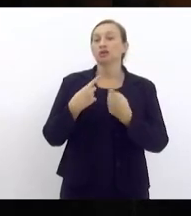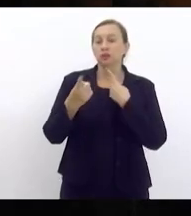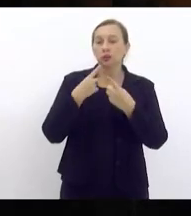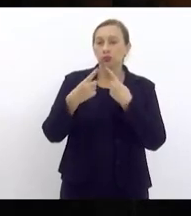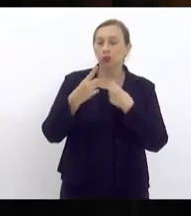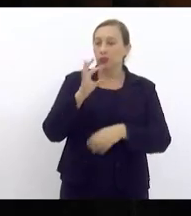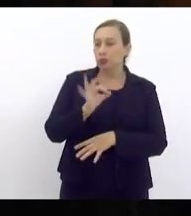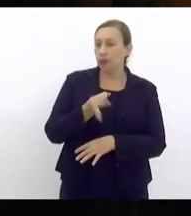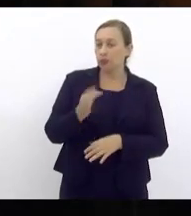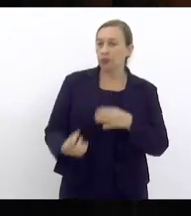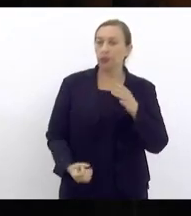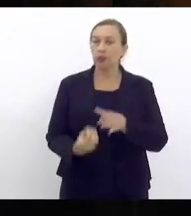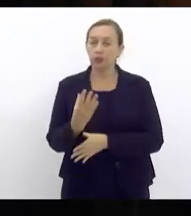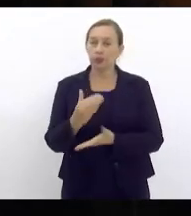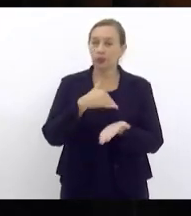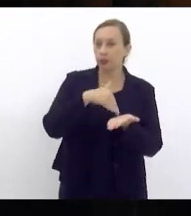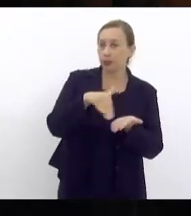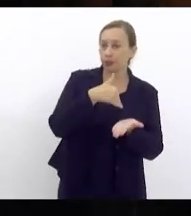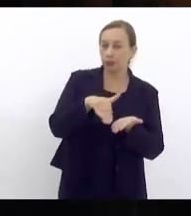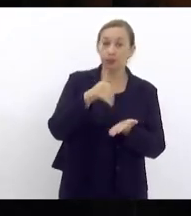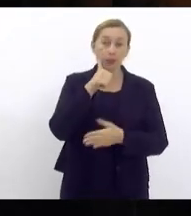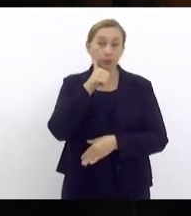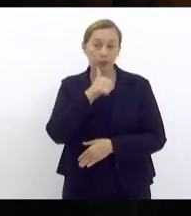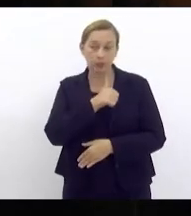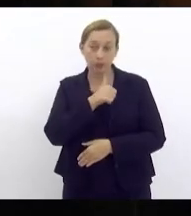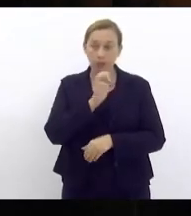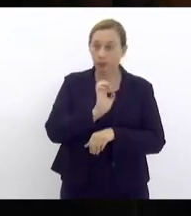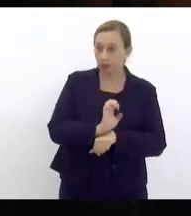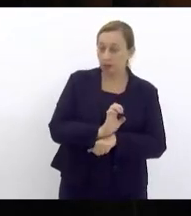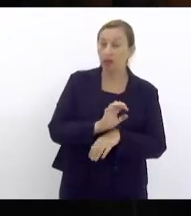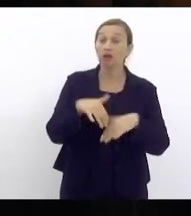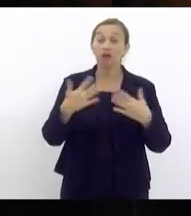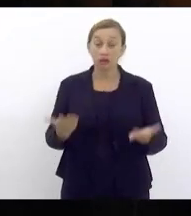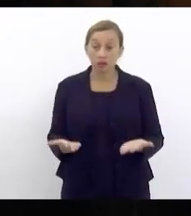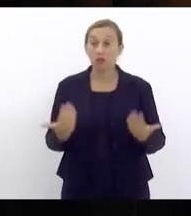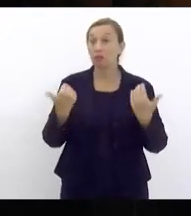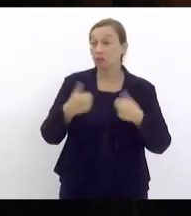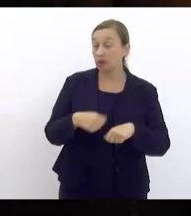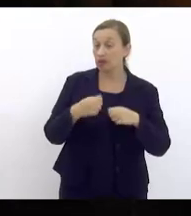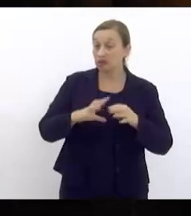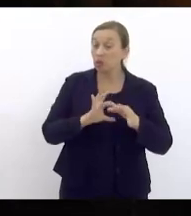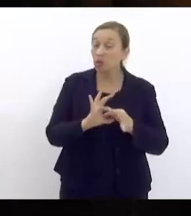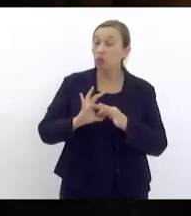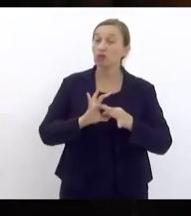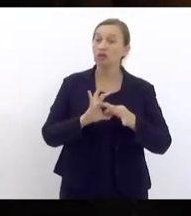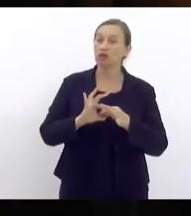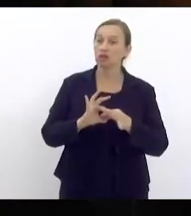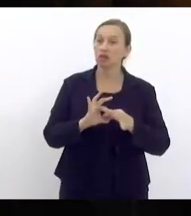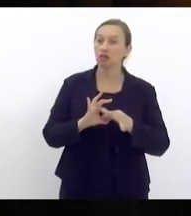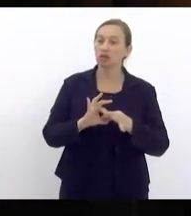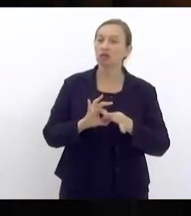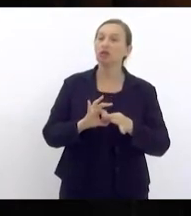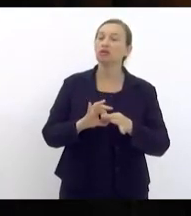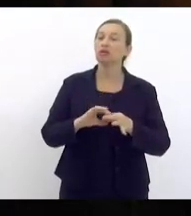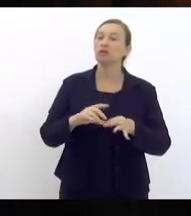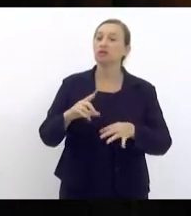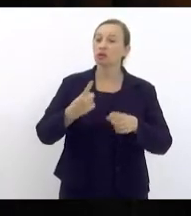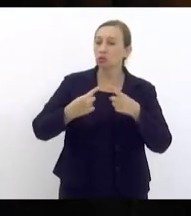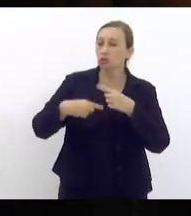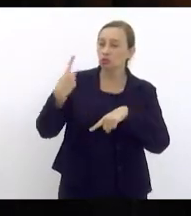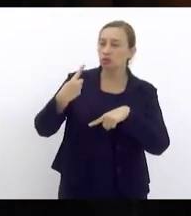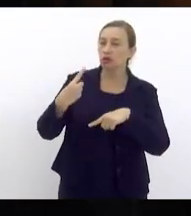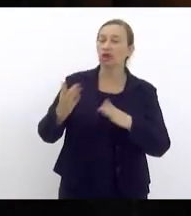da recém criada Secretaria da Mulher do Estado então a gente precisa de unir forças para que a gente possa superar